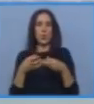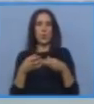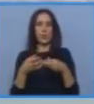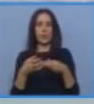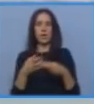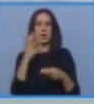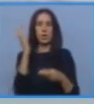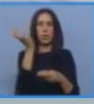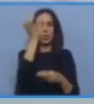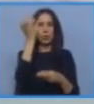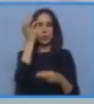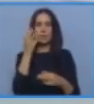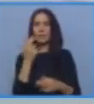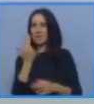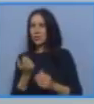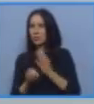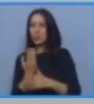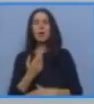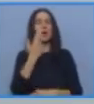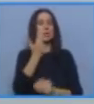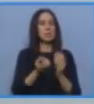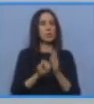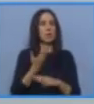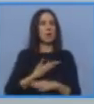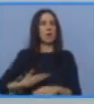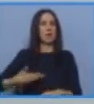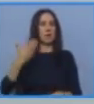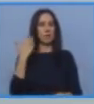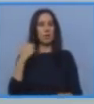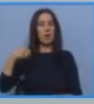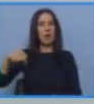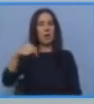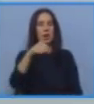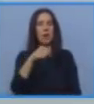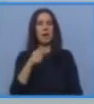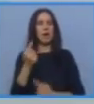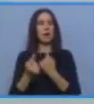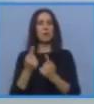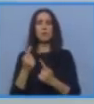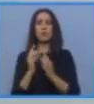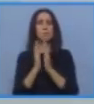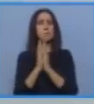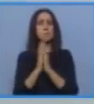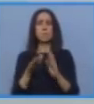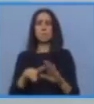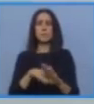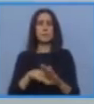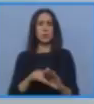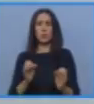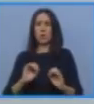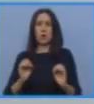cultura, da produção artística da altura. Alguns até não praticantes, ou